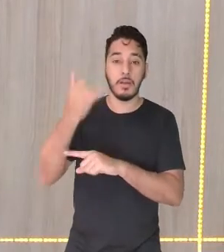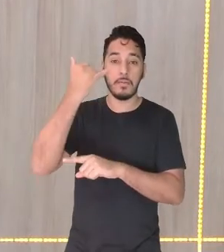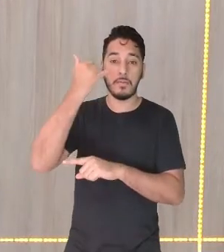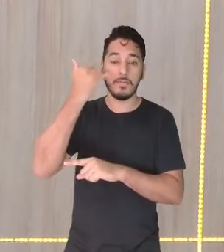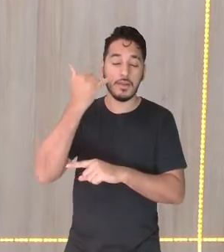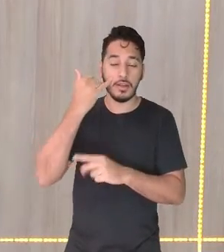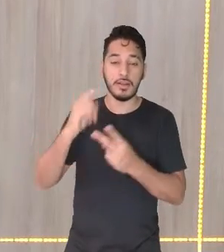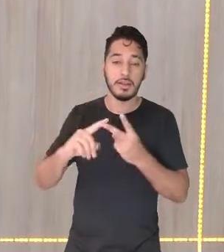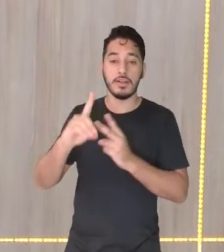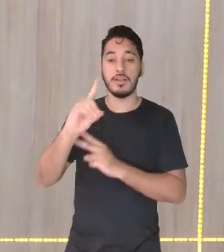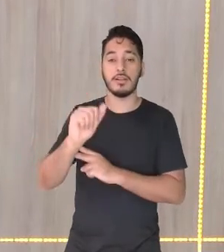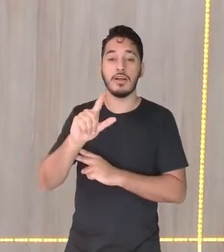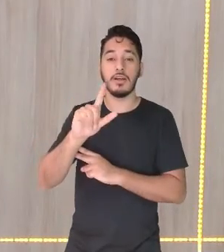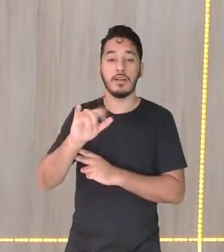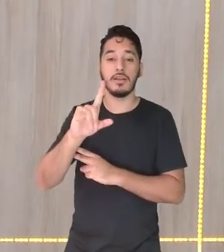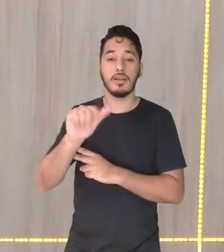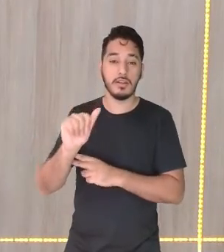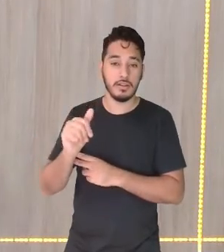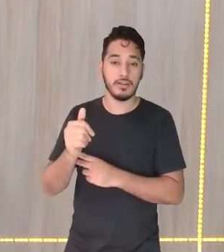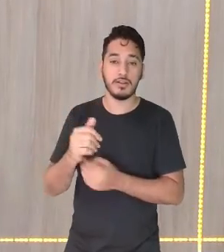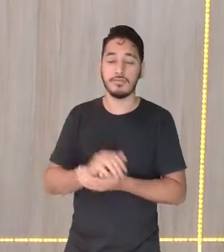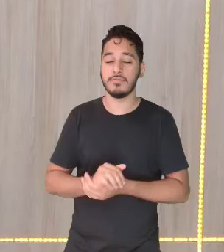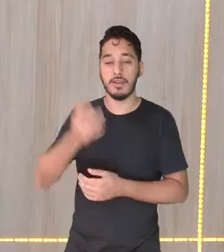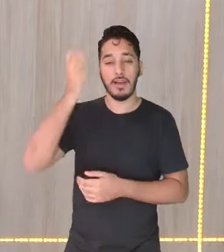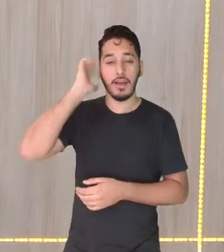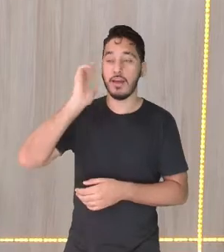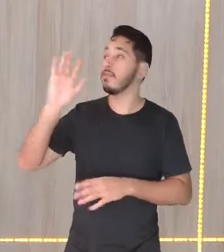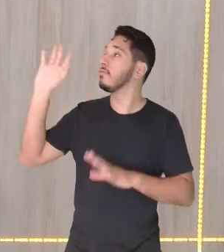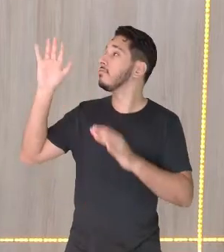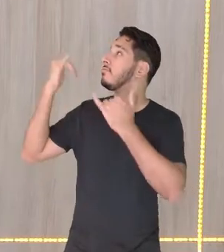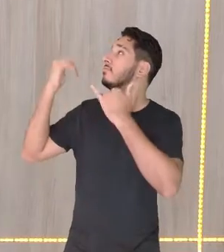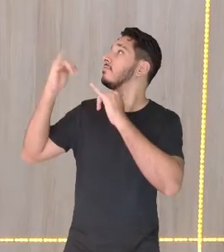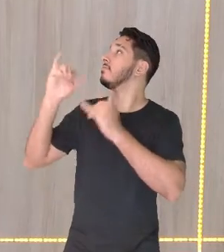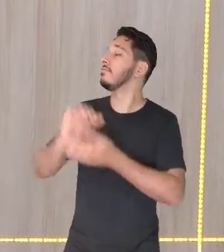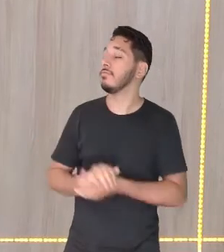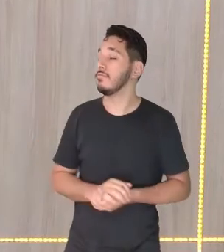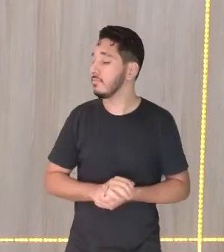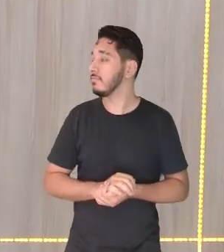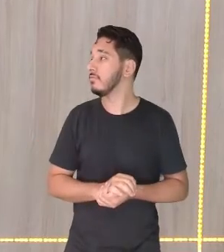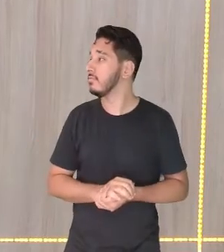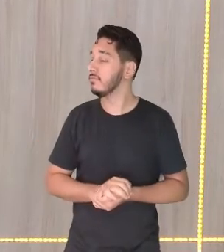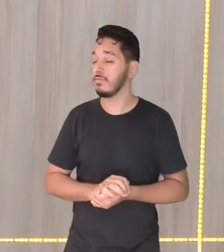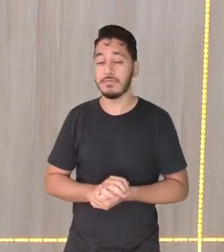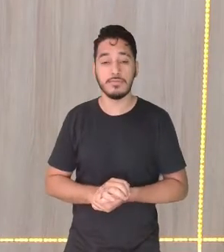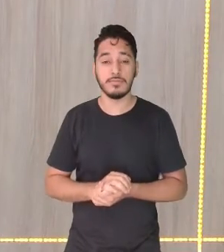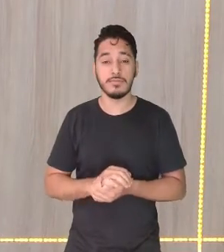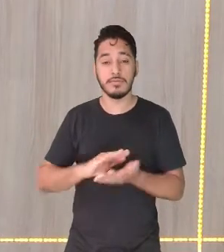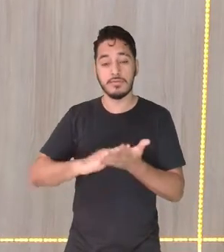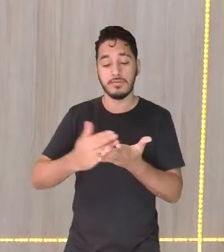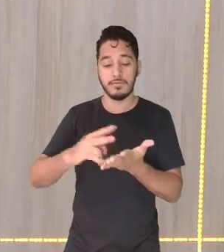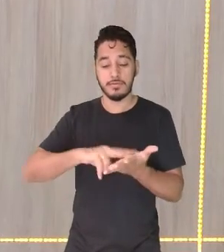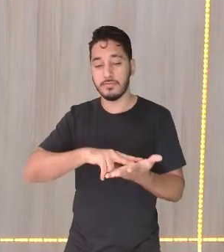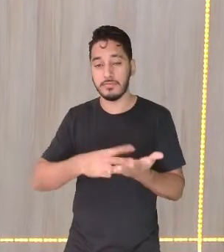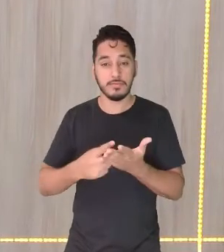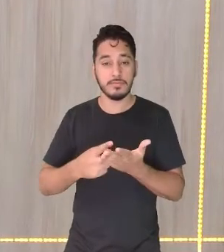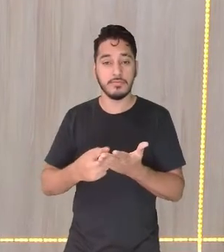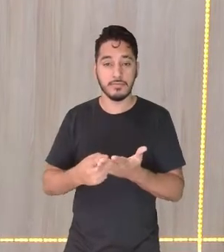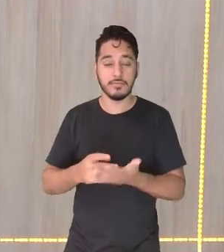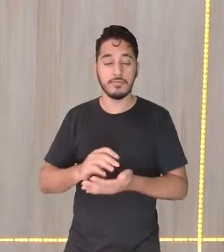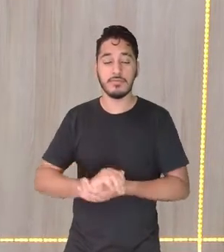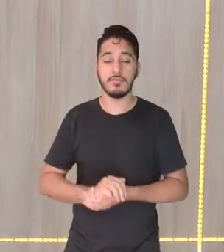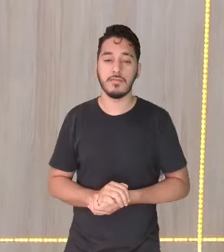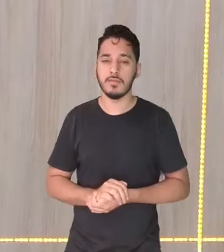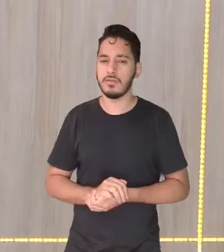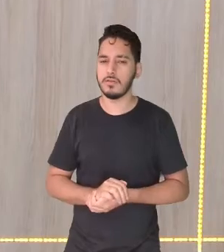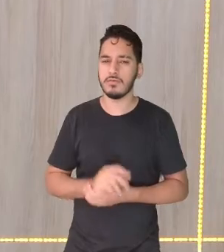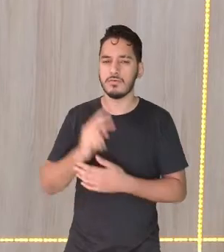de Lila. Everton está aqui com a gente também fazendo, né, a transposição para as libras.